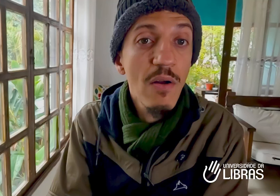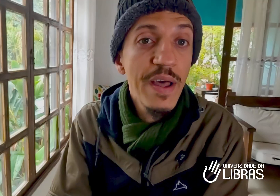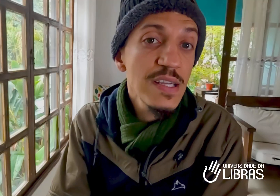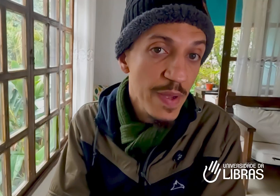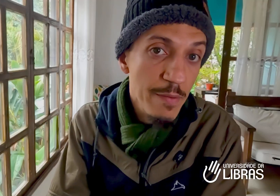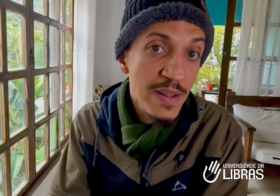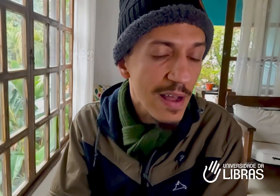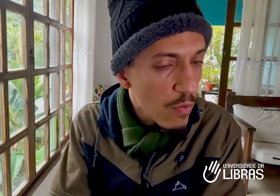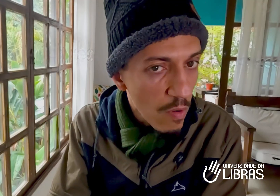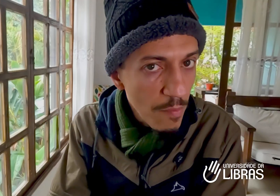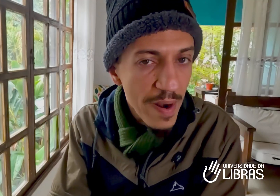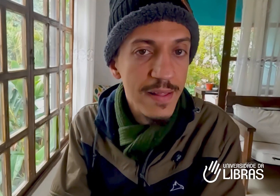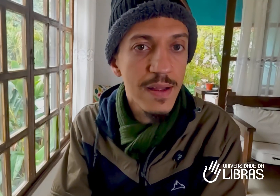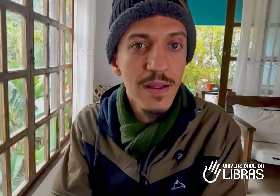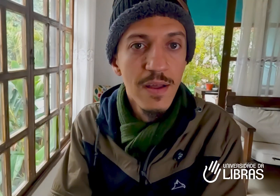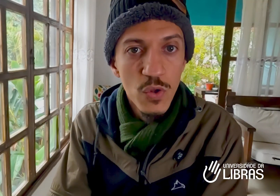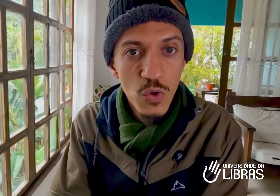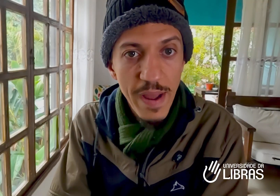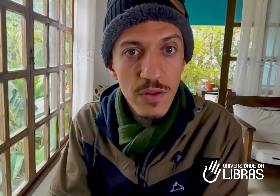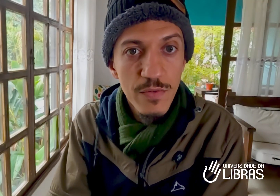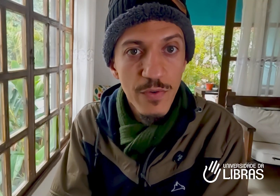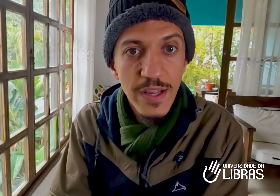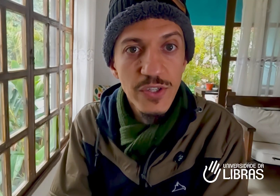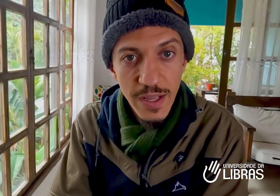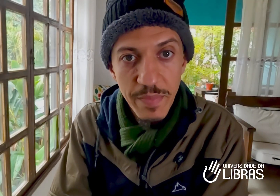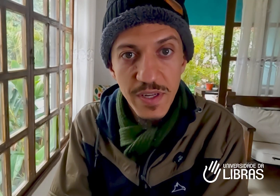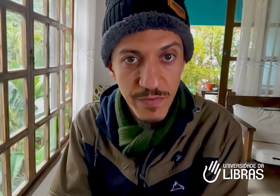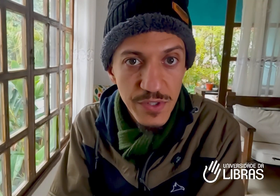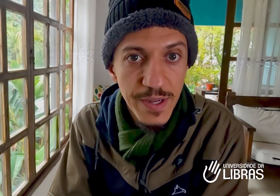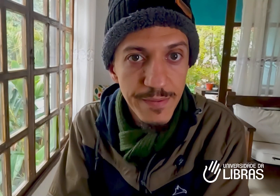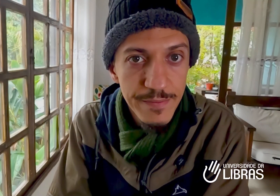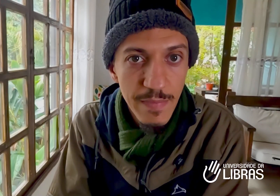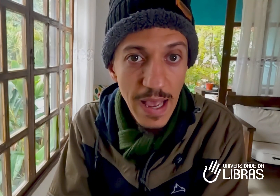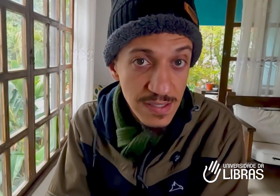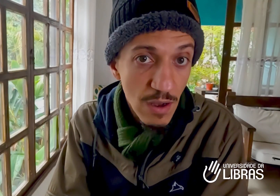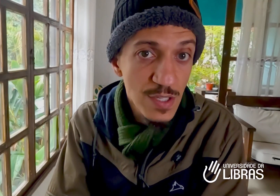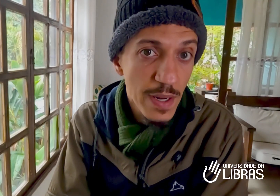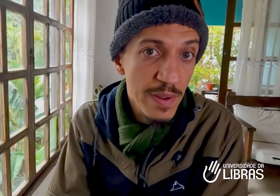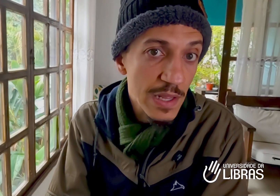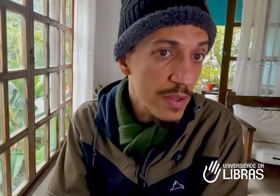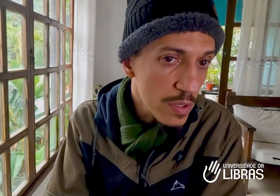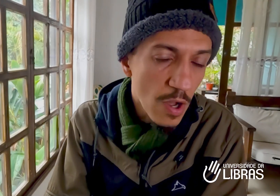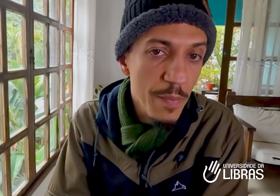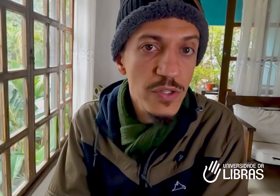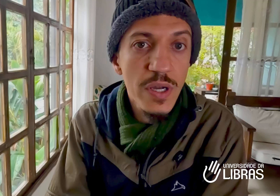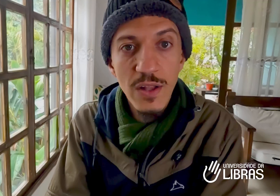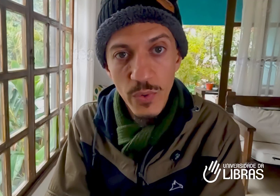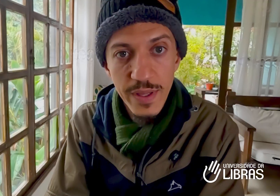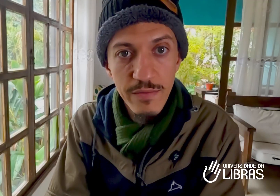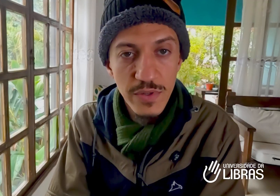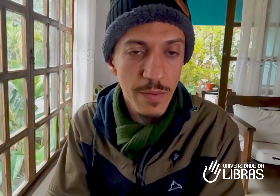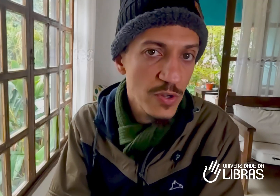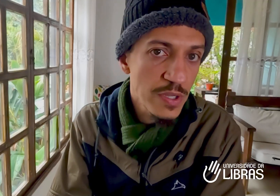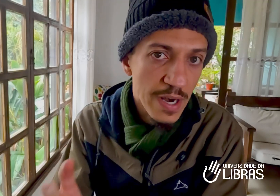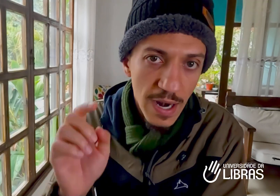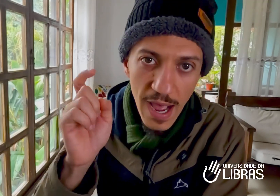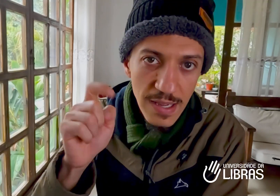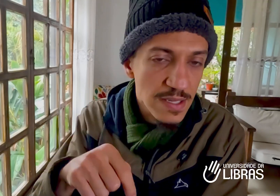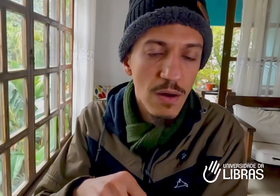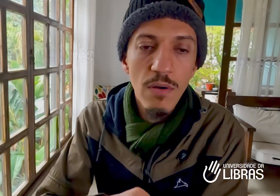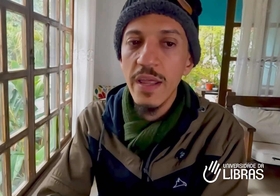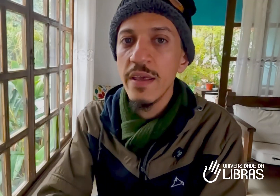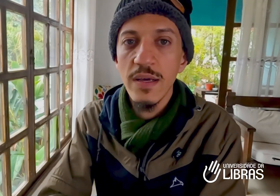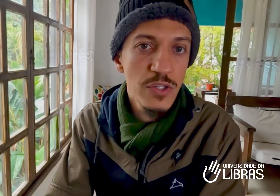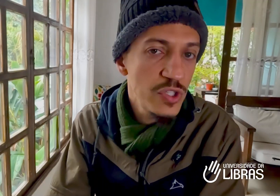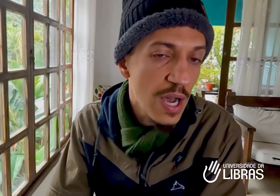uma aula experimental completa do método fluente em Libras para você. Essa aula experimental é totalmente gratuita. Você pode entrar lá,